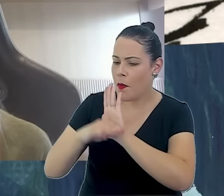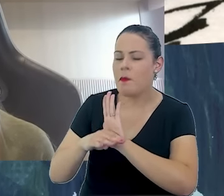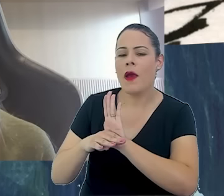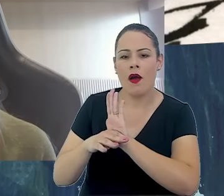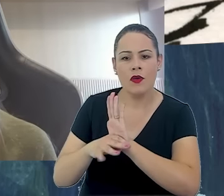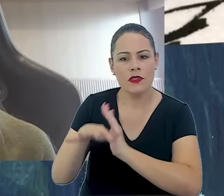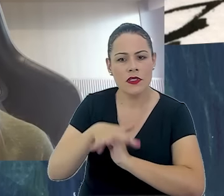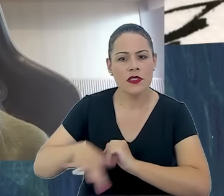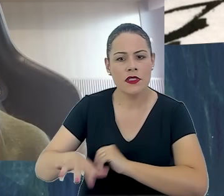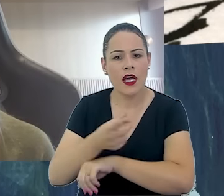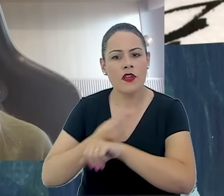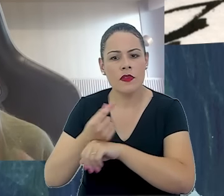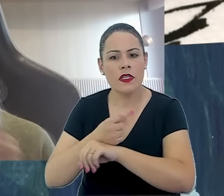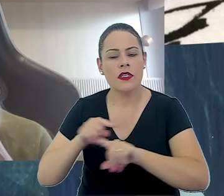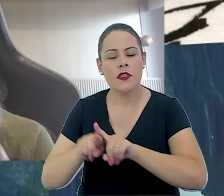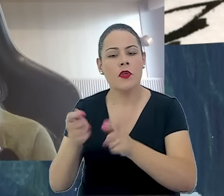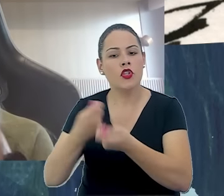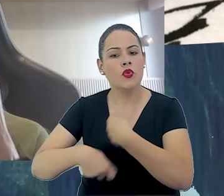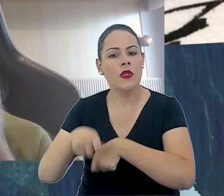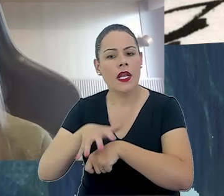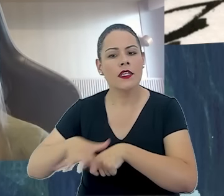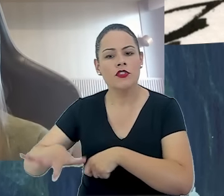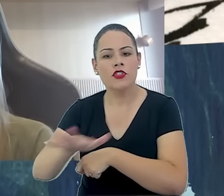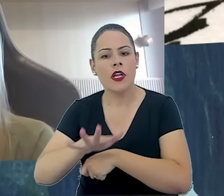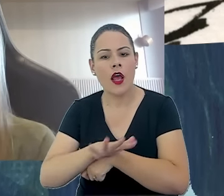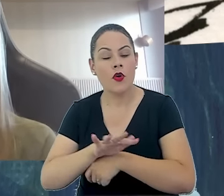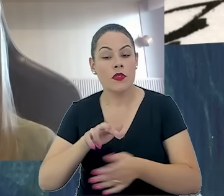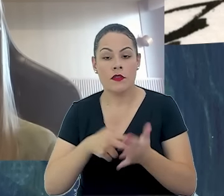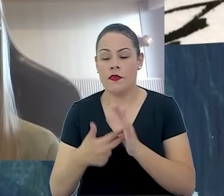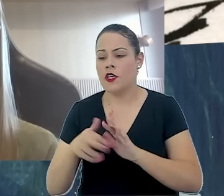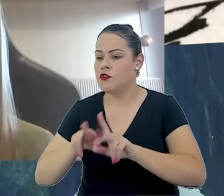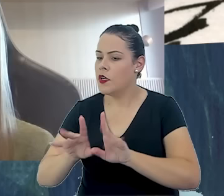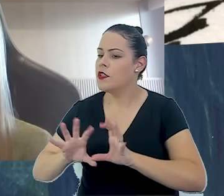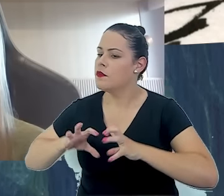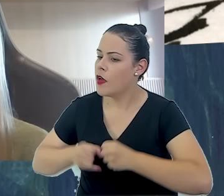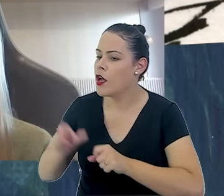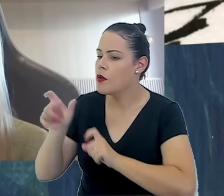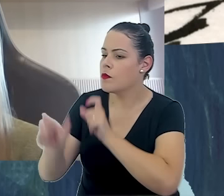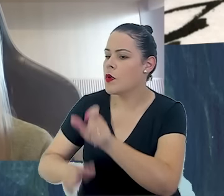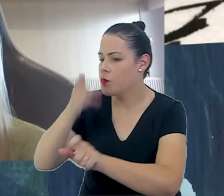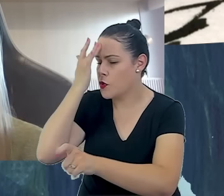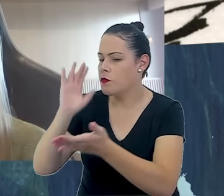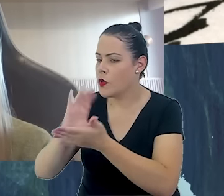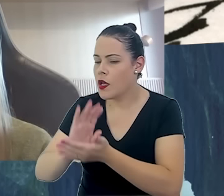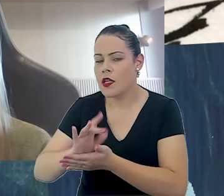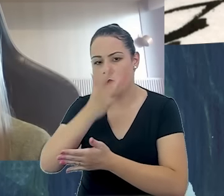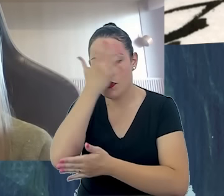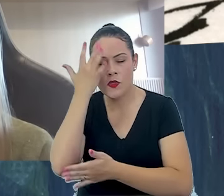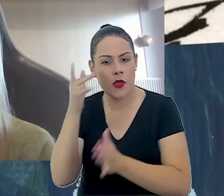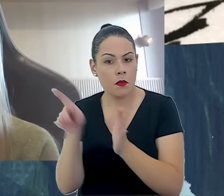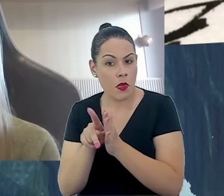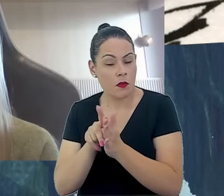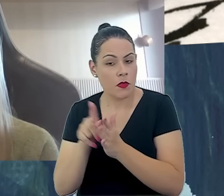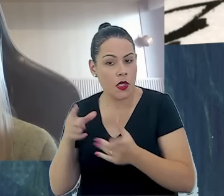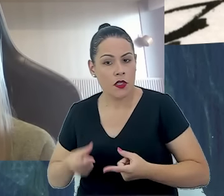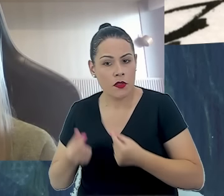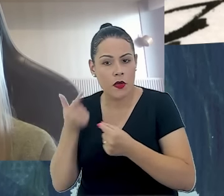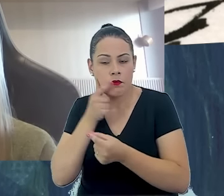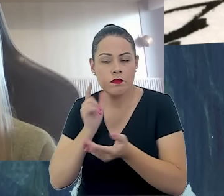mercado financeiro, quer dizer, uma coisa, e do negócio em geral, uma coisa para você engajar empresários, engajar investidores,